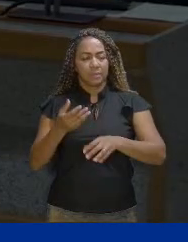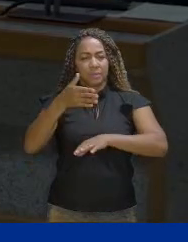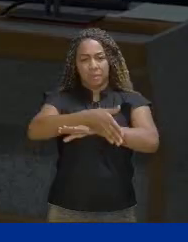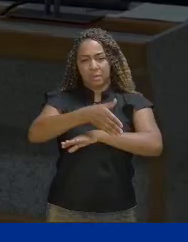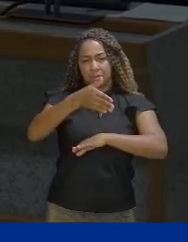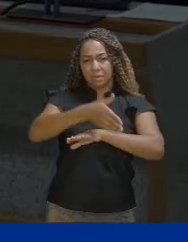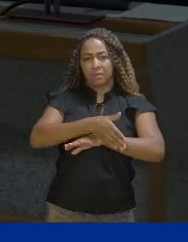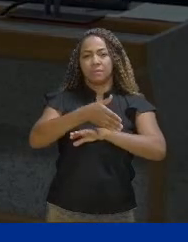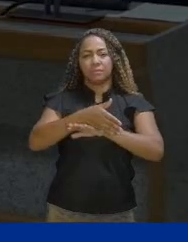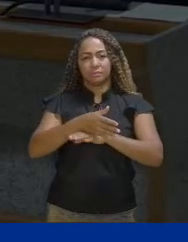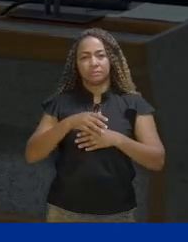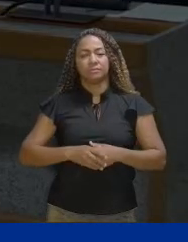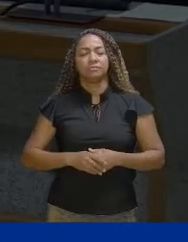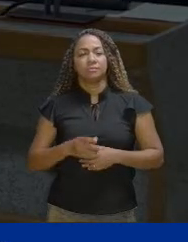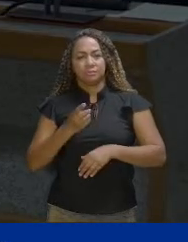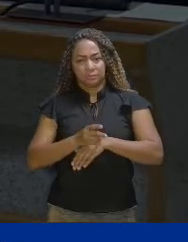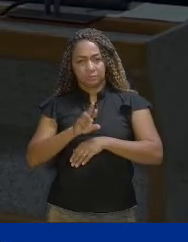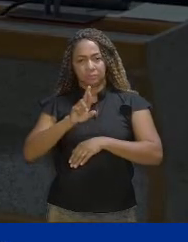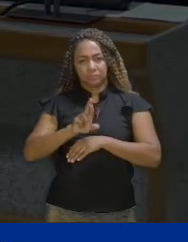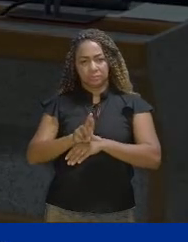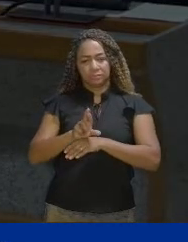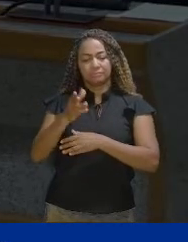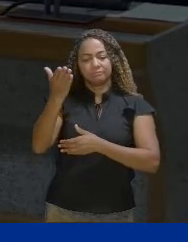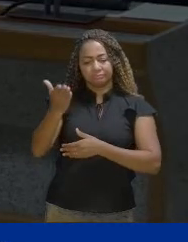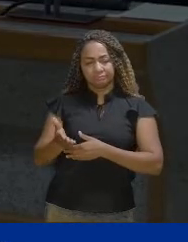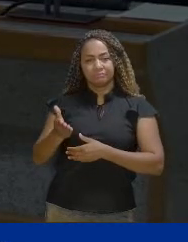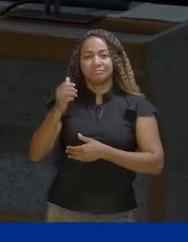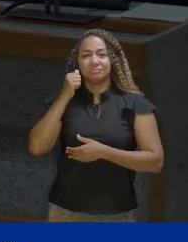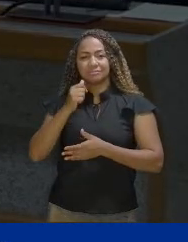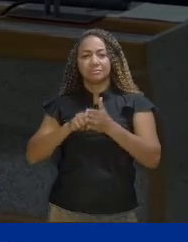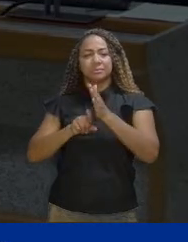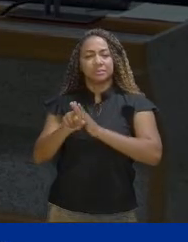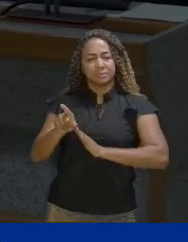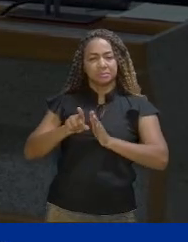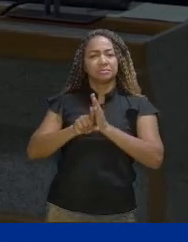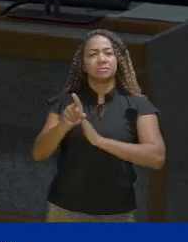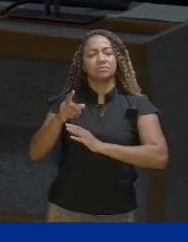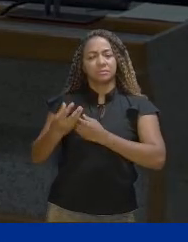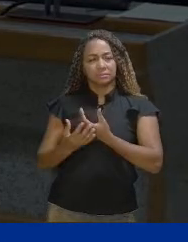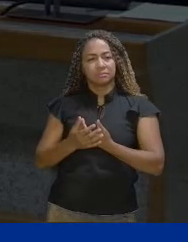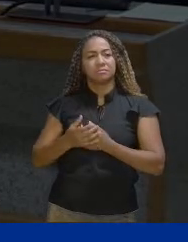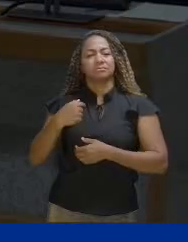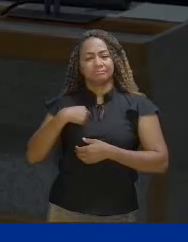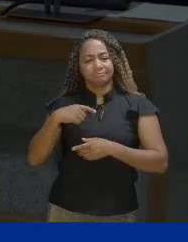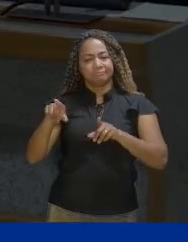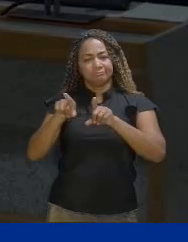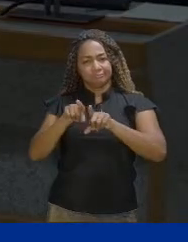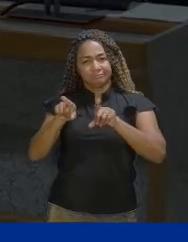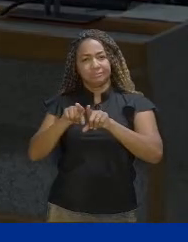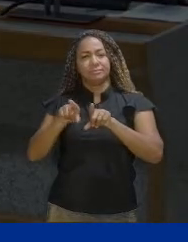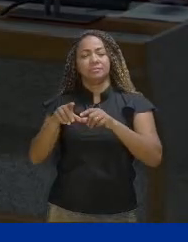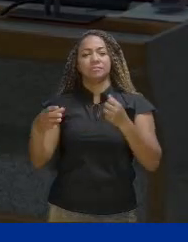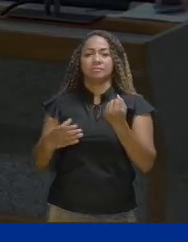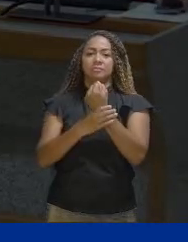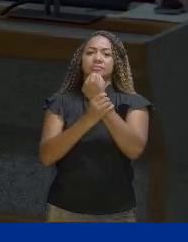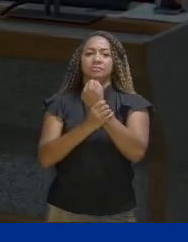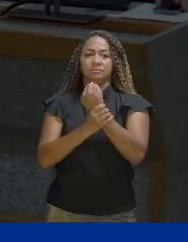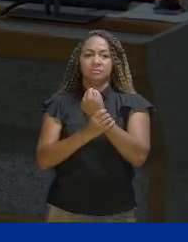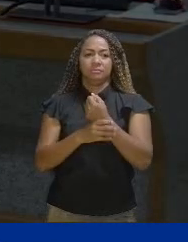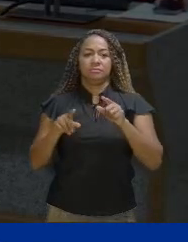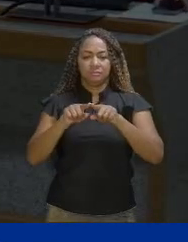da Justiça Eleitoral, doutora Keila, a senhora será questionada, como eu fui por diversas vezes, sobre a segurança das